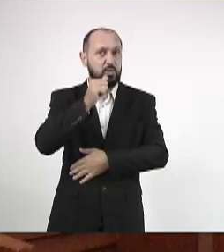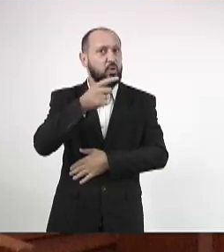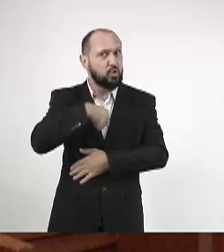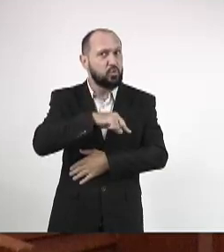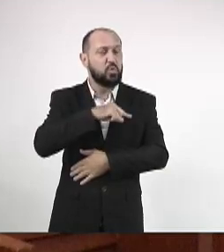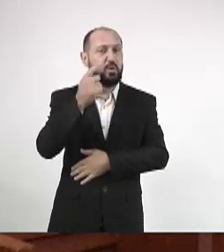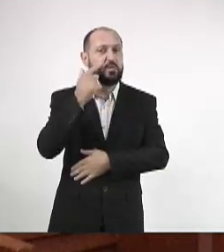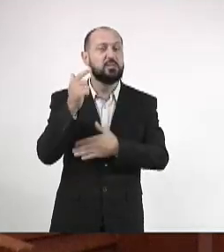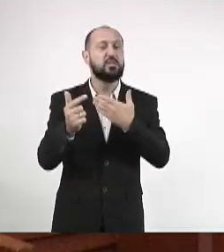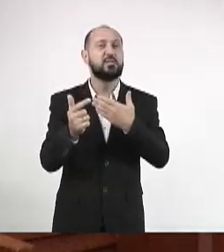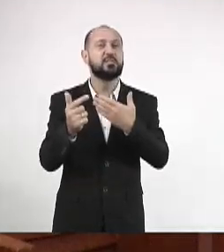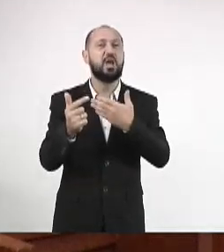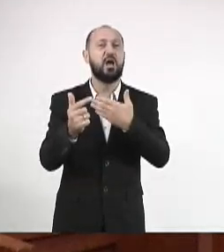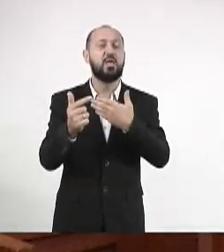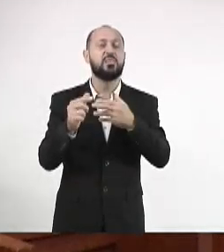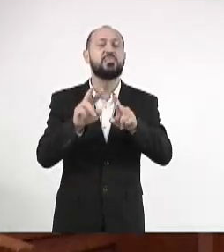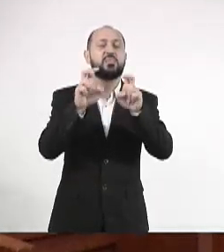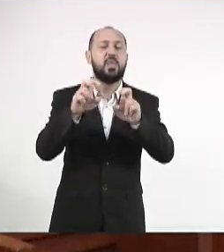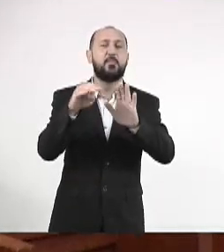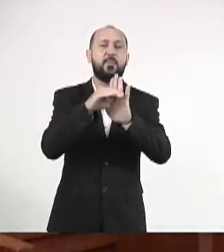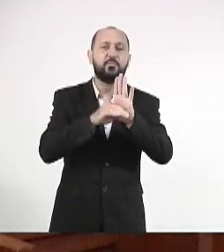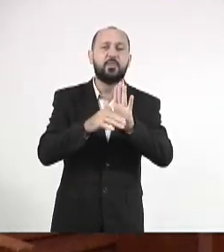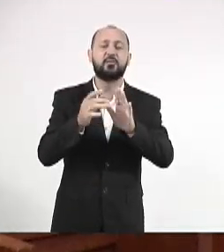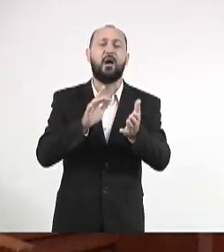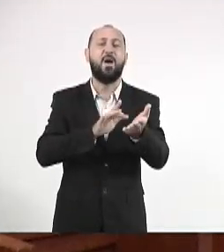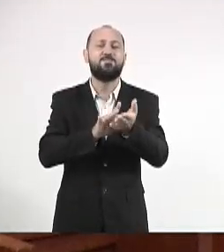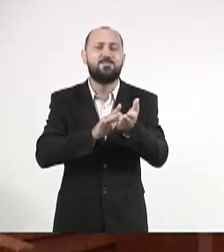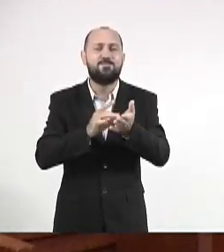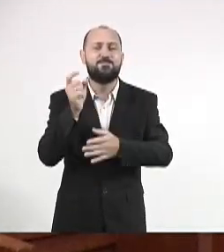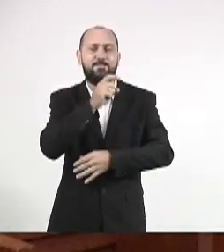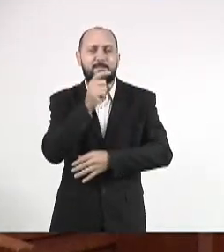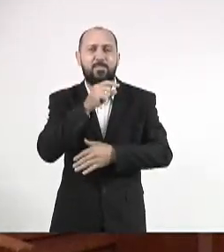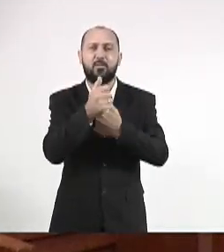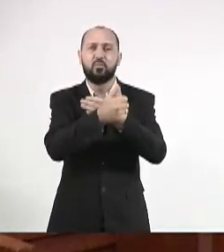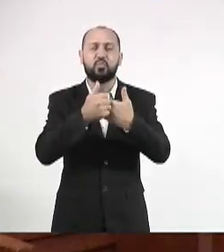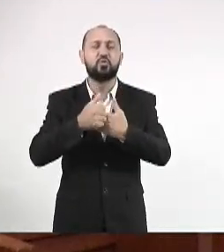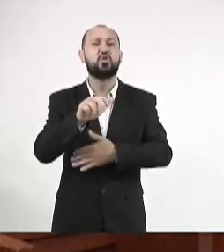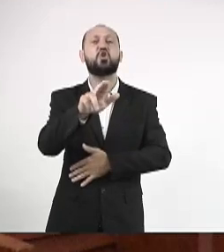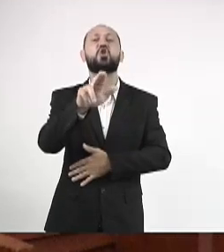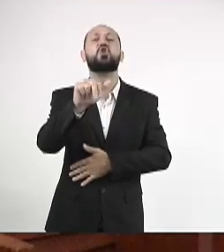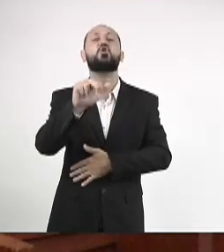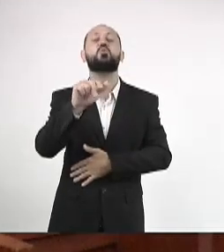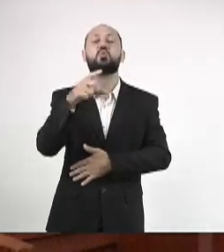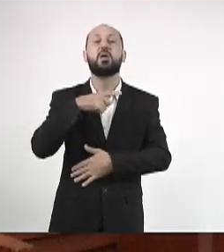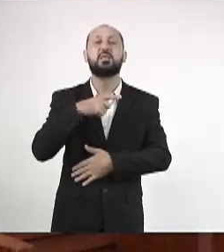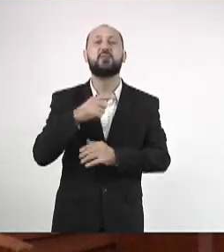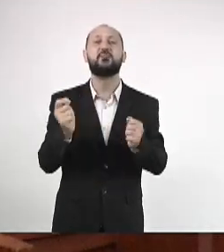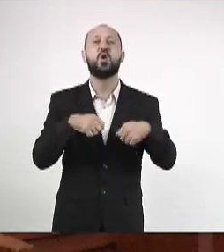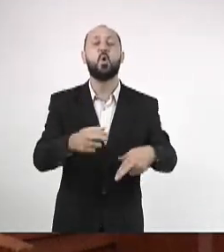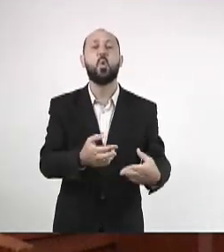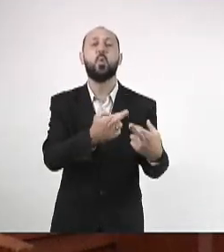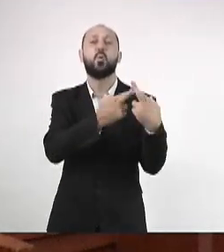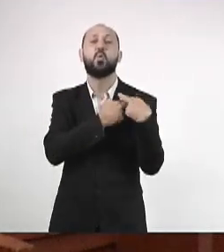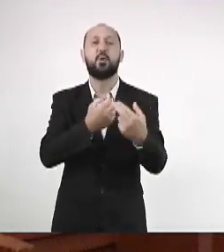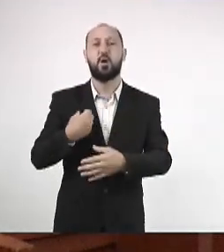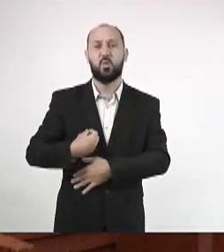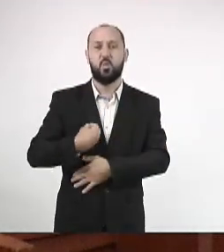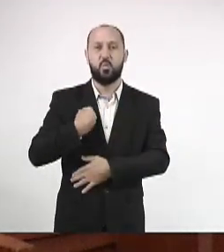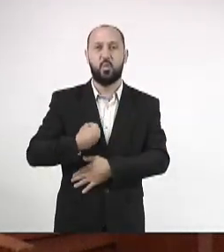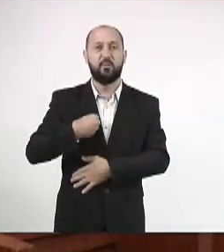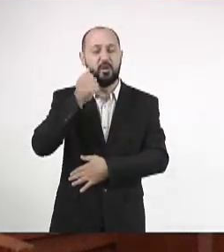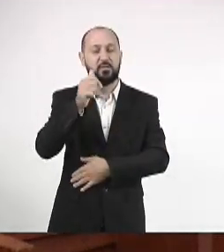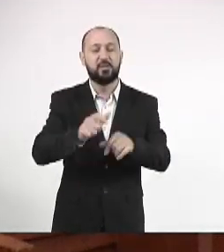sejamos pauta política da hipocrisia, do moralismo, que nunca teve compromisso com a vida